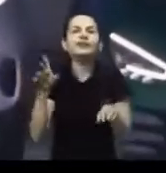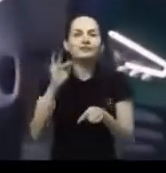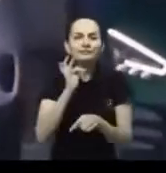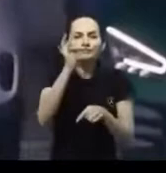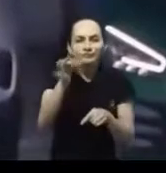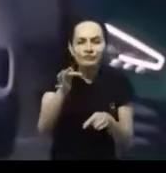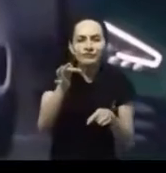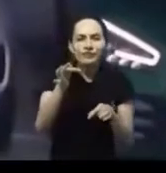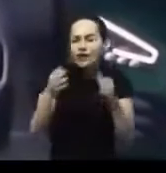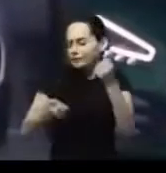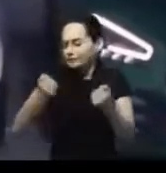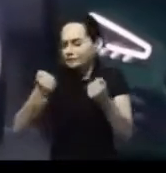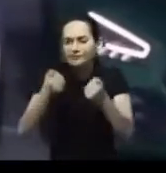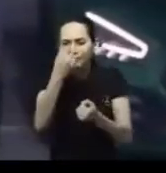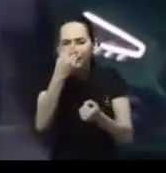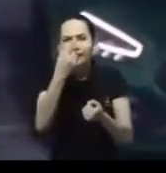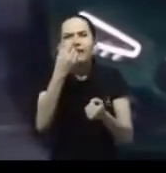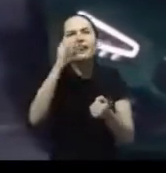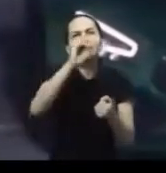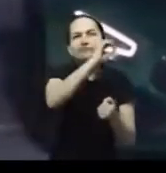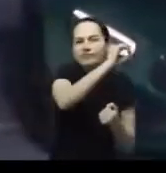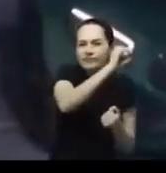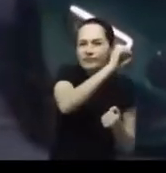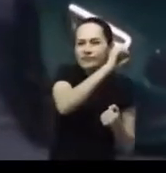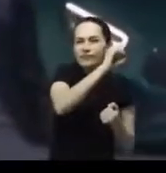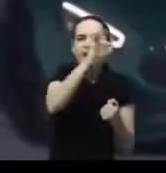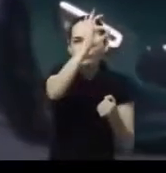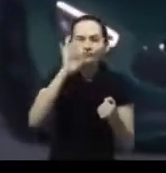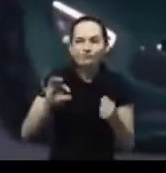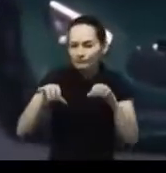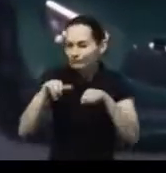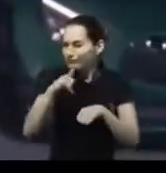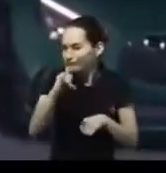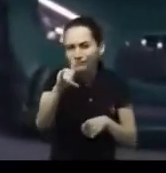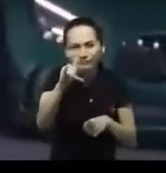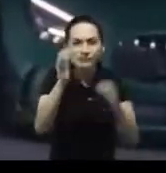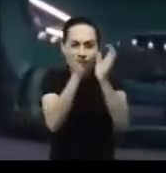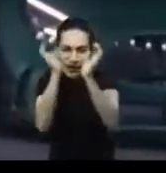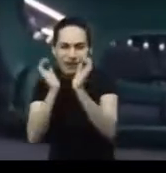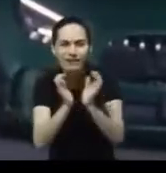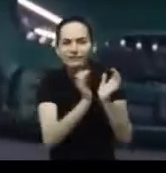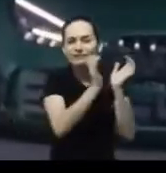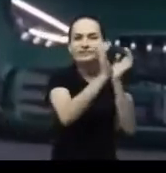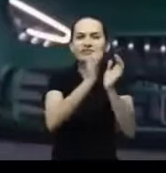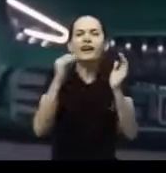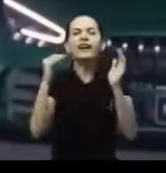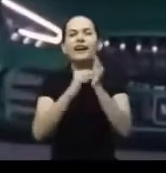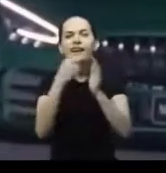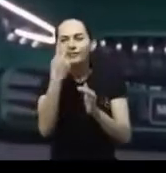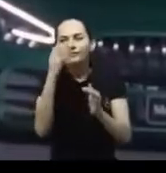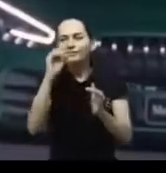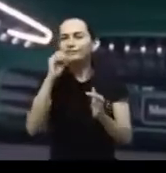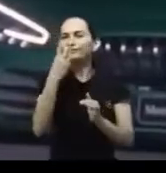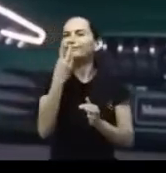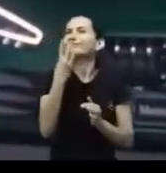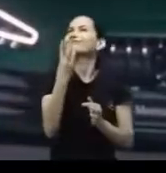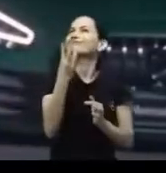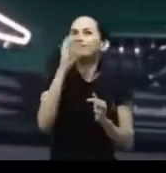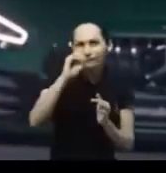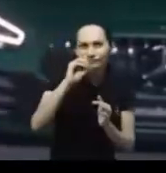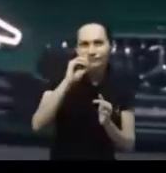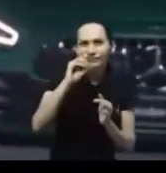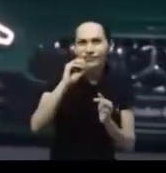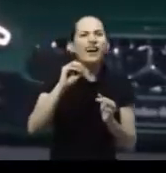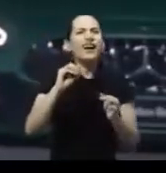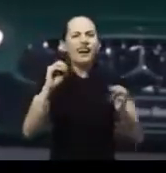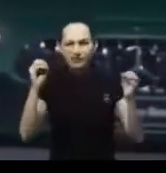100% elétricos em todos os segmentos até 2030 e também tornar o processo de produção e livre